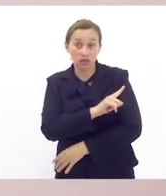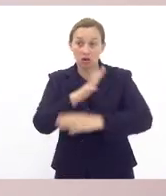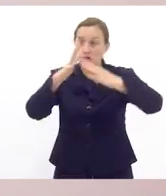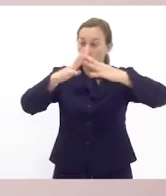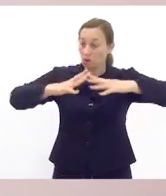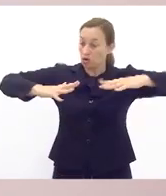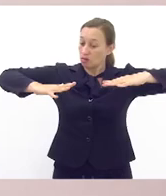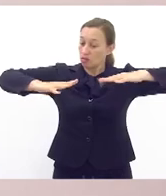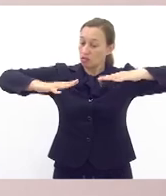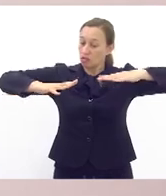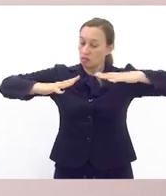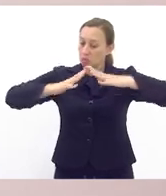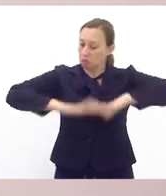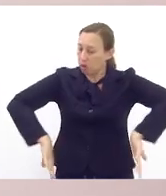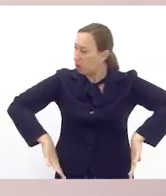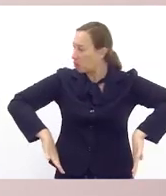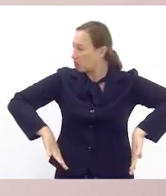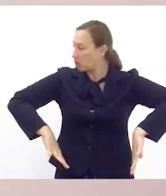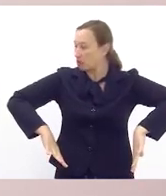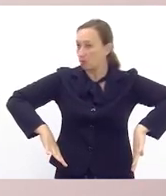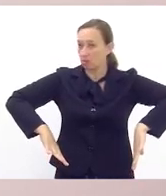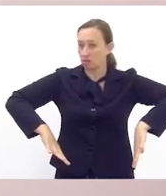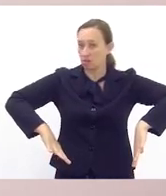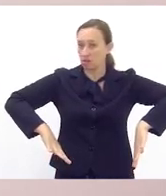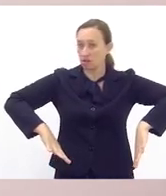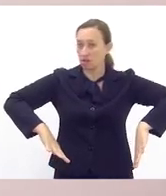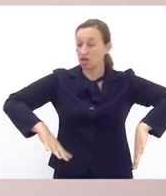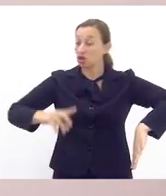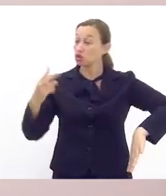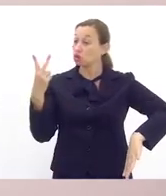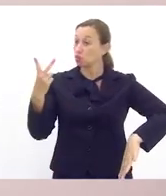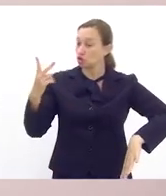partir e tirar a vida de duas crianças